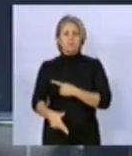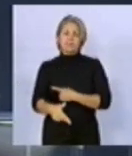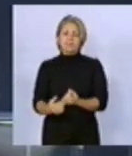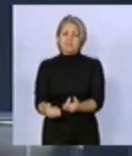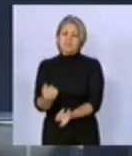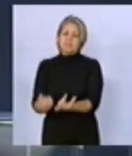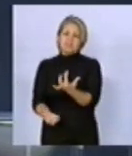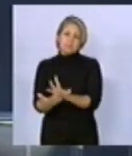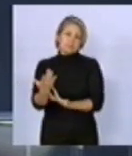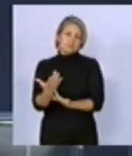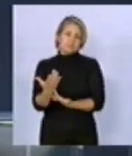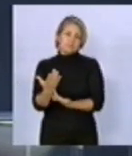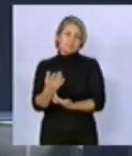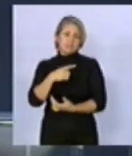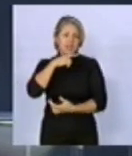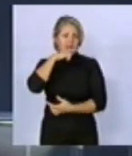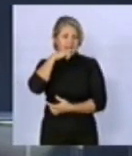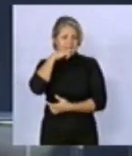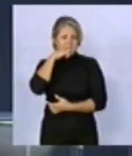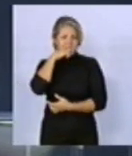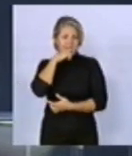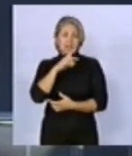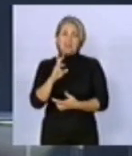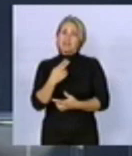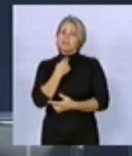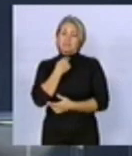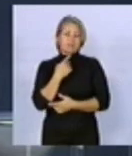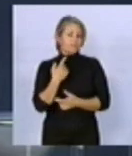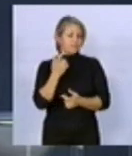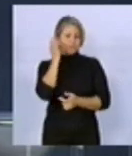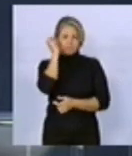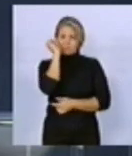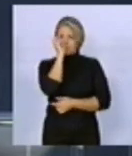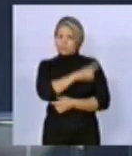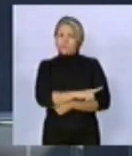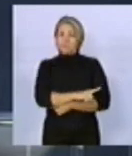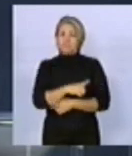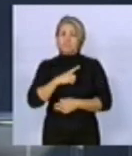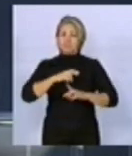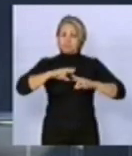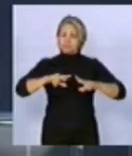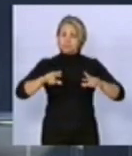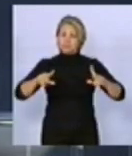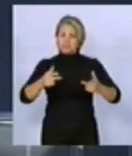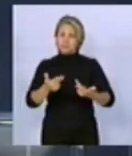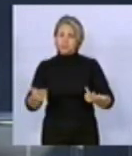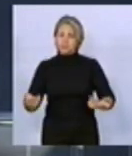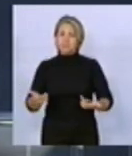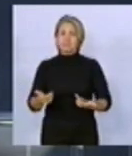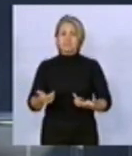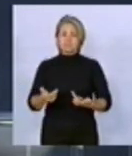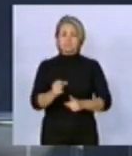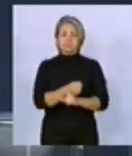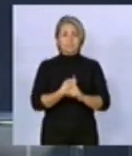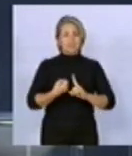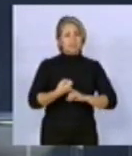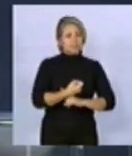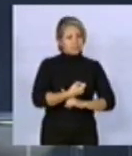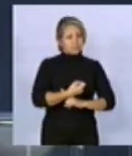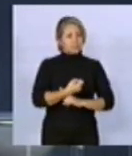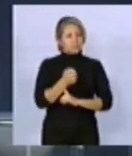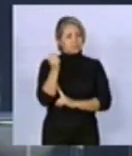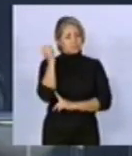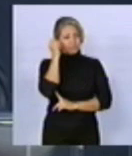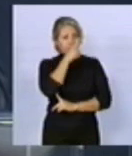dia para a noite isso aí é não é positivo tem e aspectos econômicos sociais graves